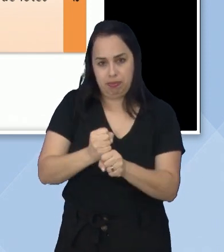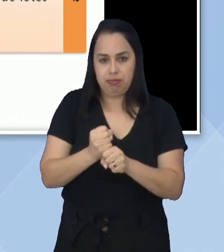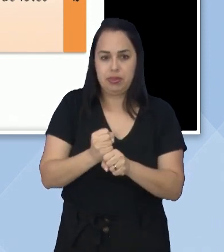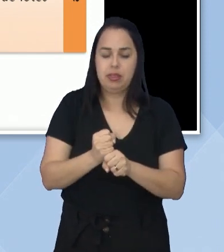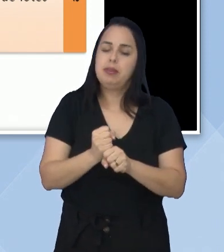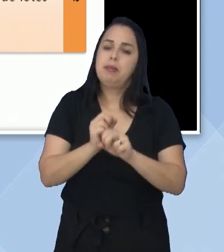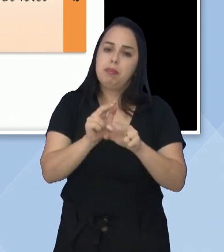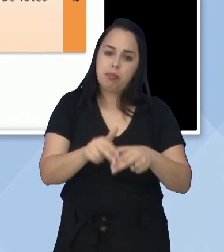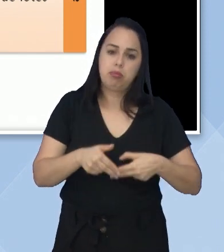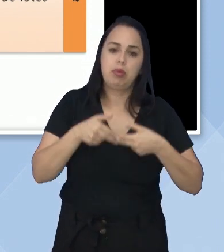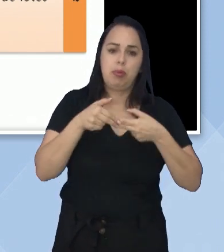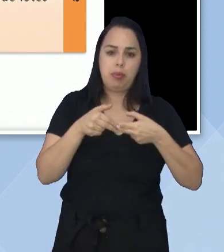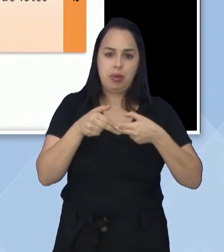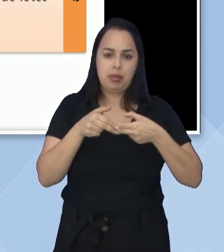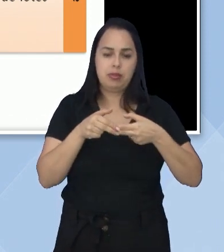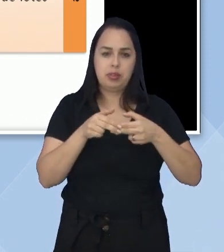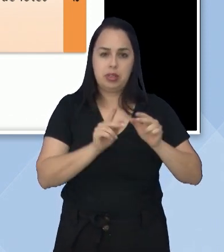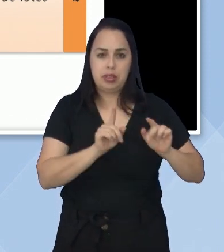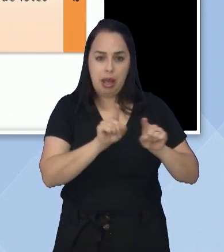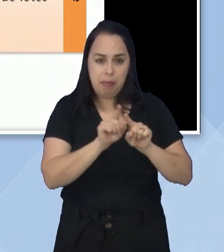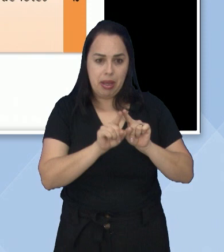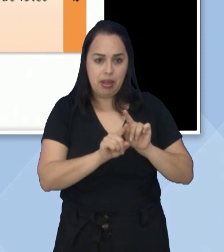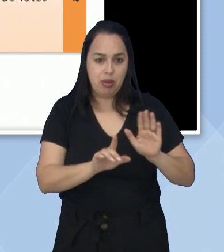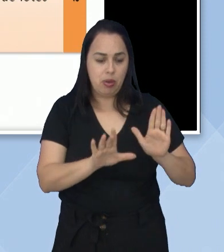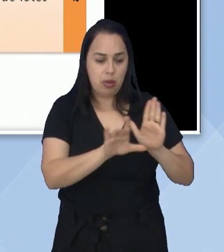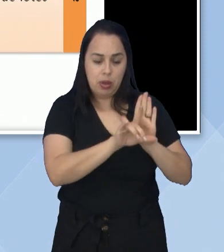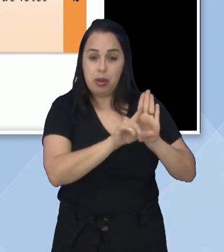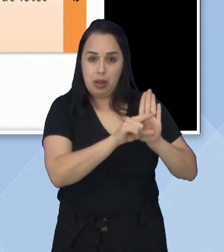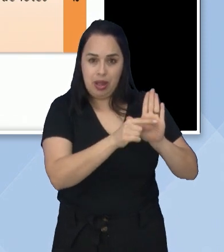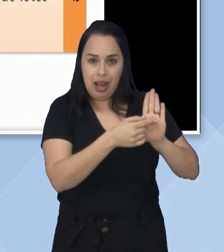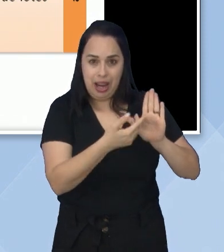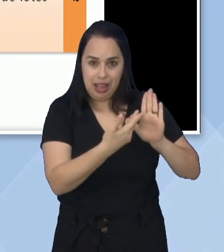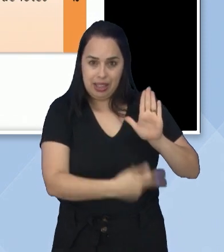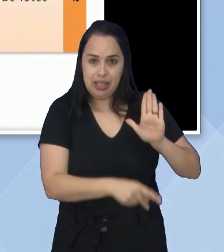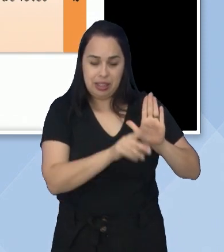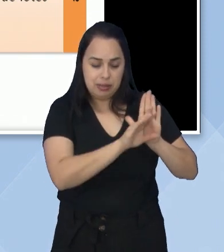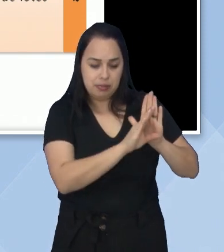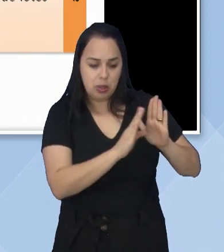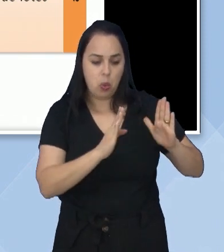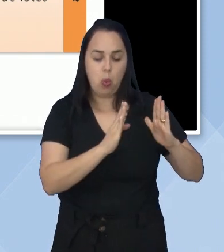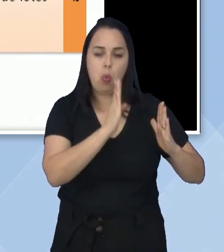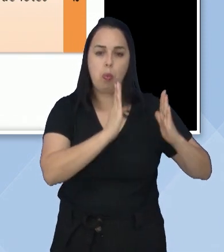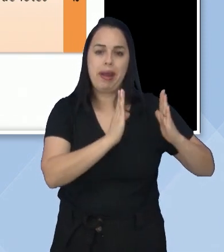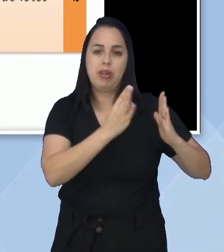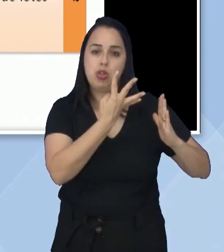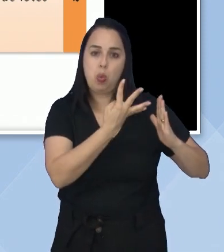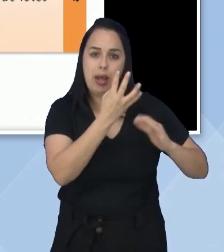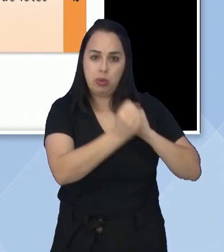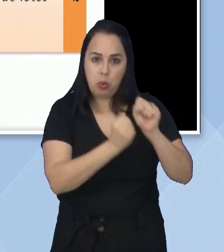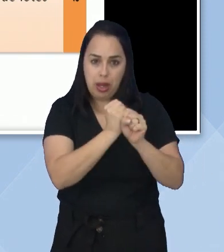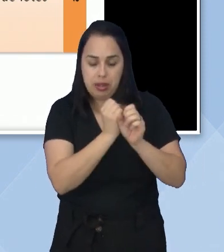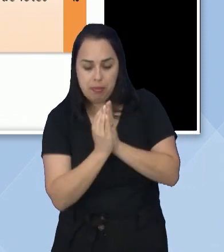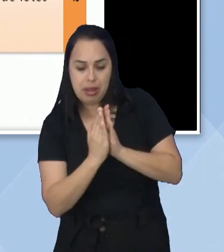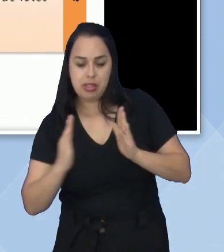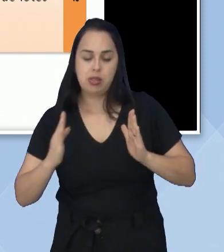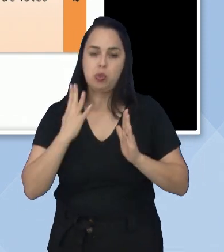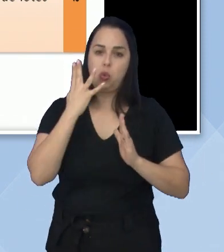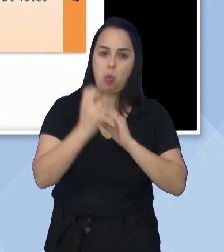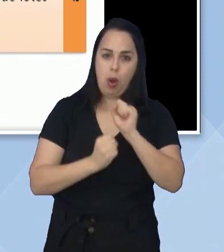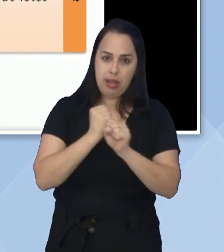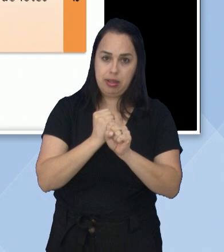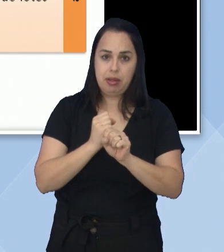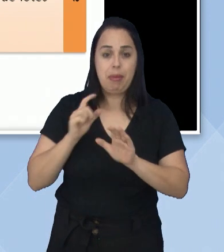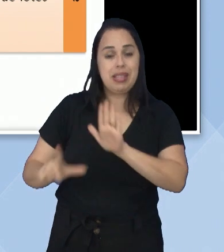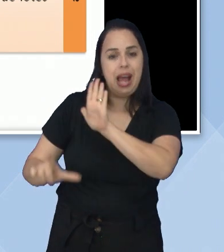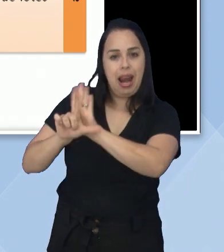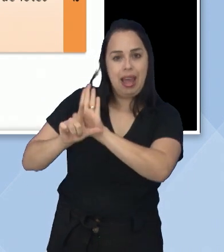nós colocamos essa prorrogação já hoje já é assim quatro podendo prorrogar por mais quatro só que a lei fala mediante o interesse